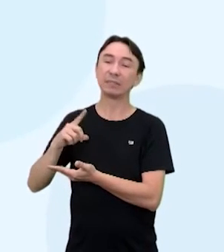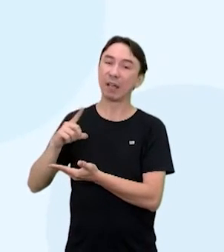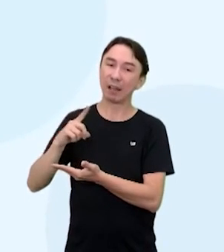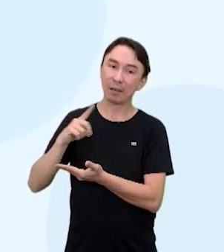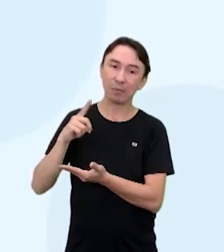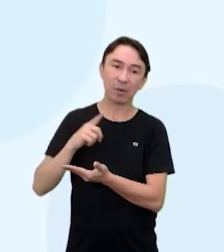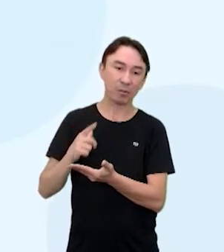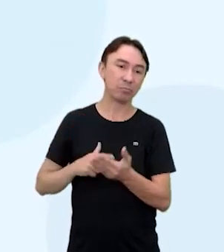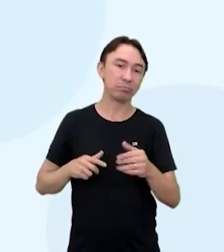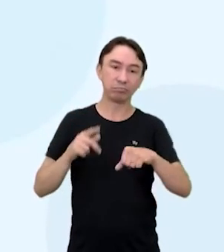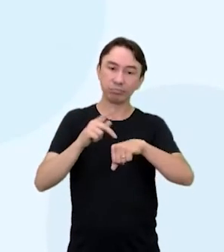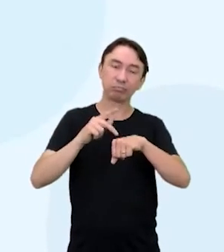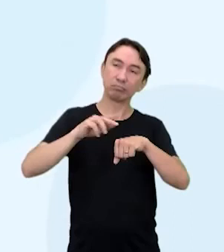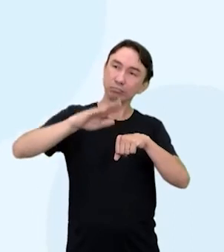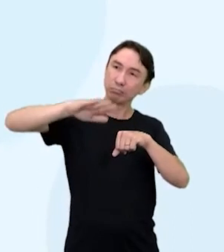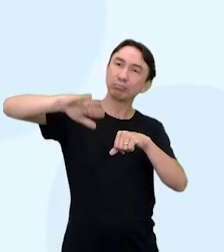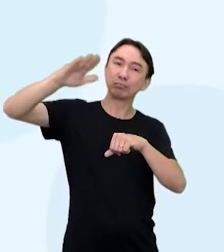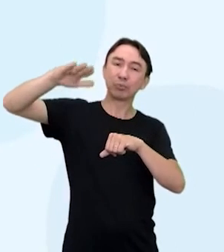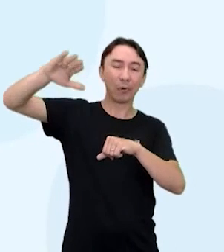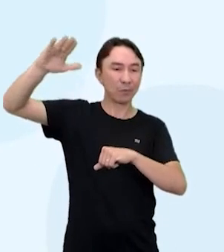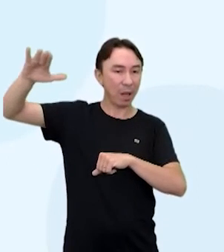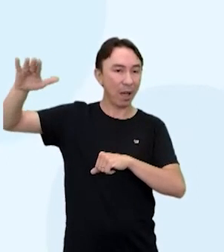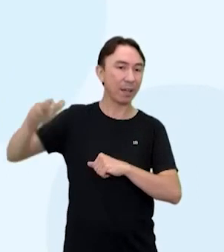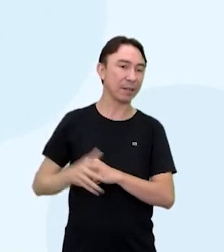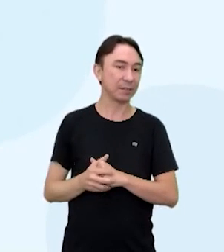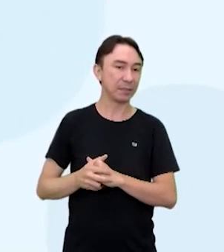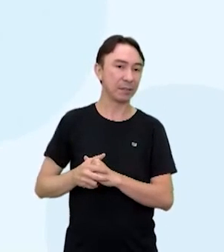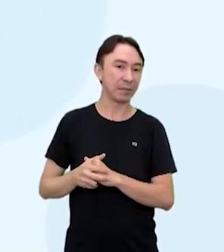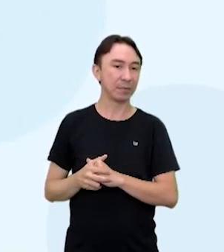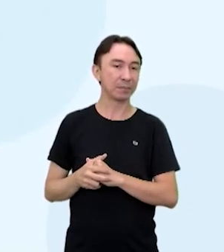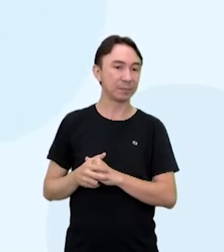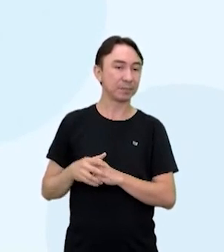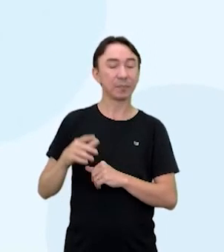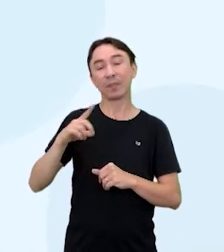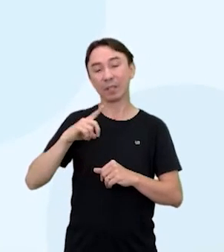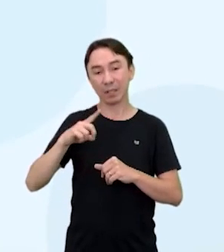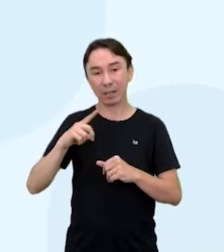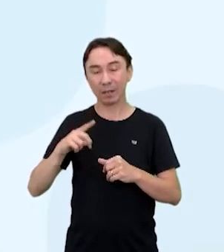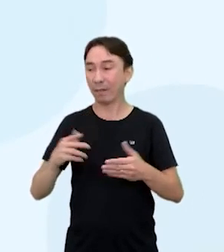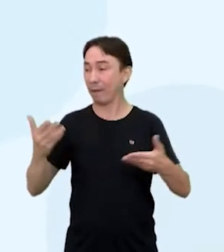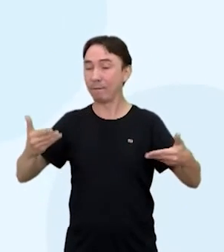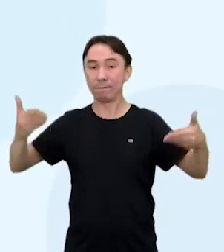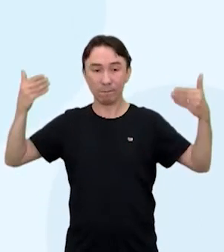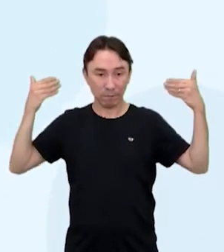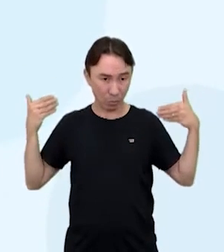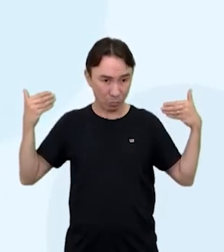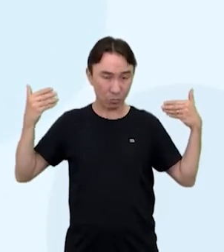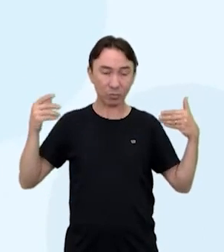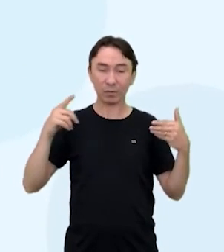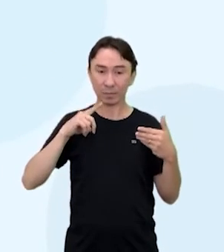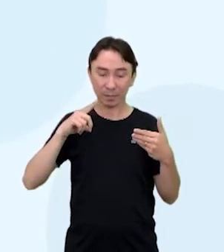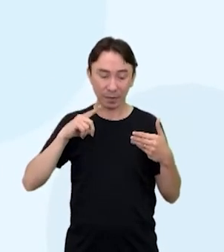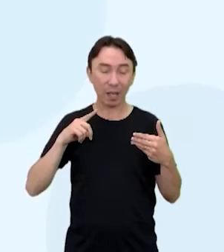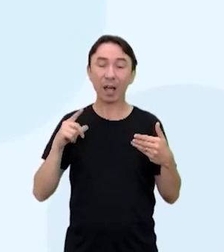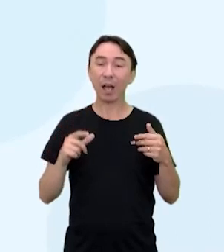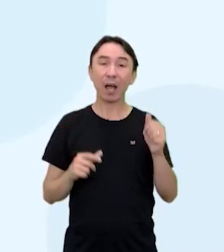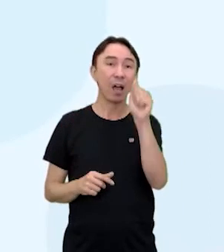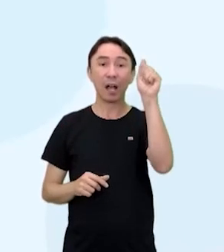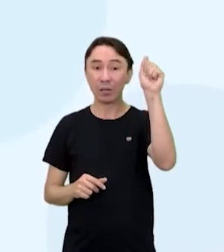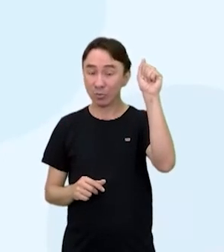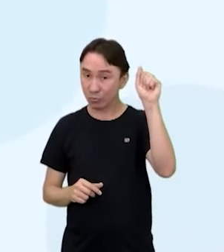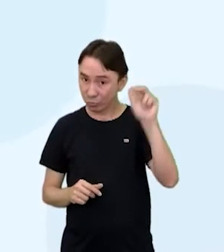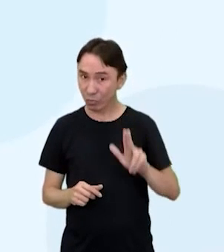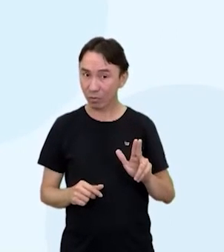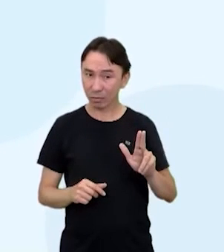azul, eu vou até usar o azul aqui para a gente conseguir perceber aqui. Então, fundo azul, bem chapado mesmo. Isso aqui,